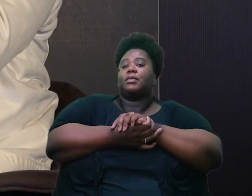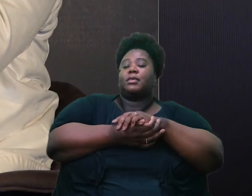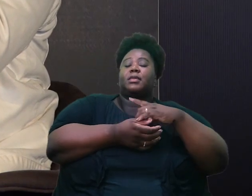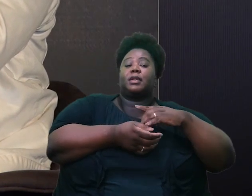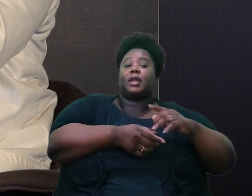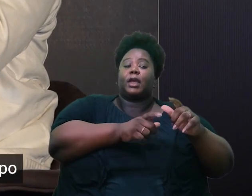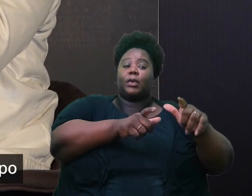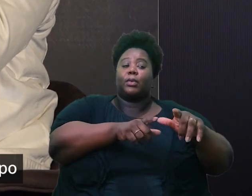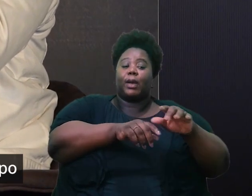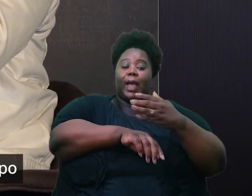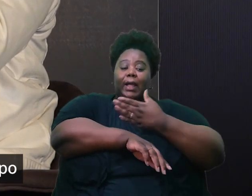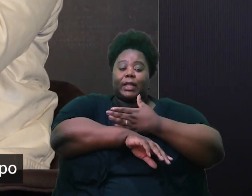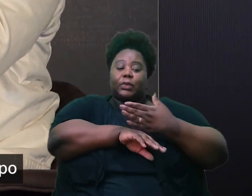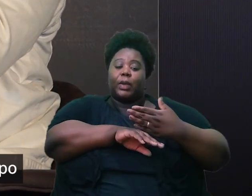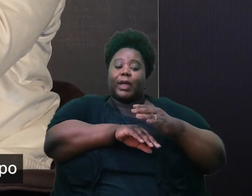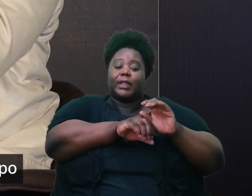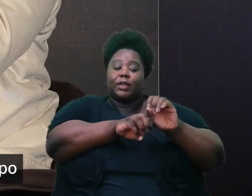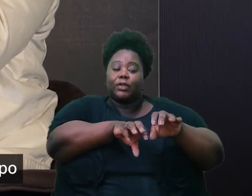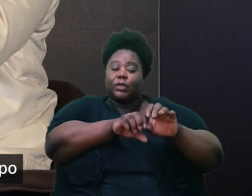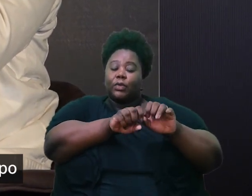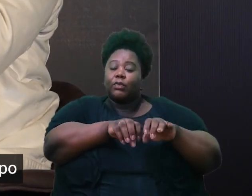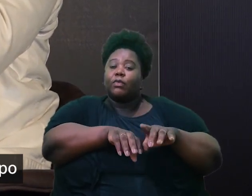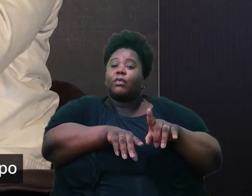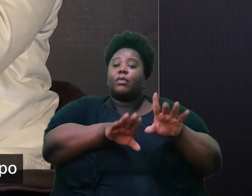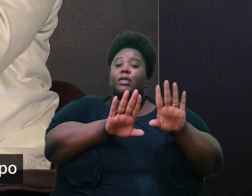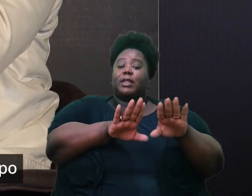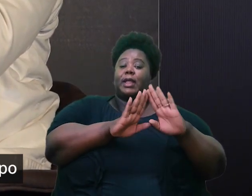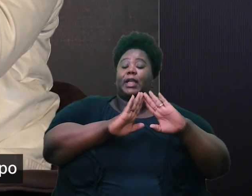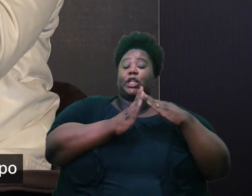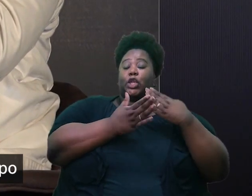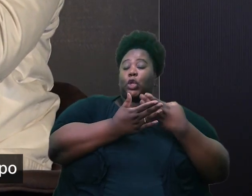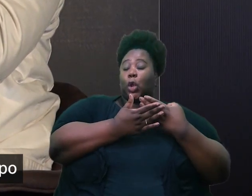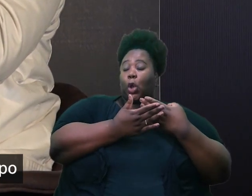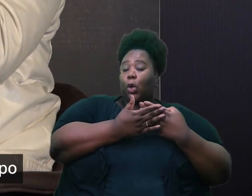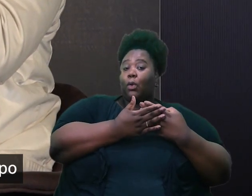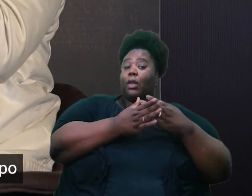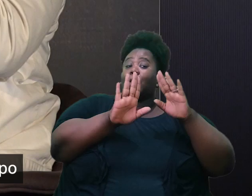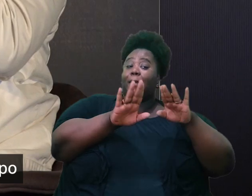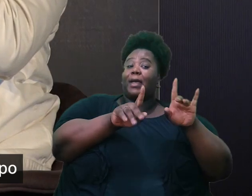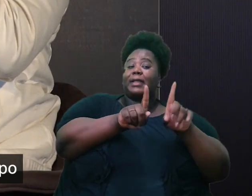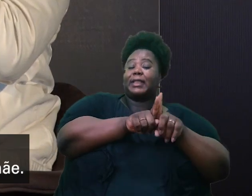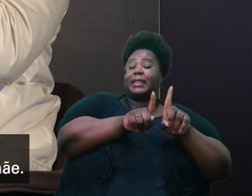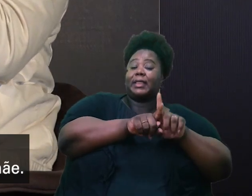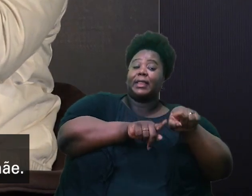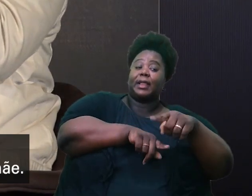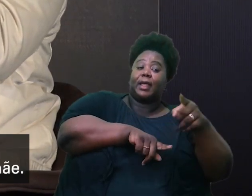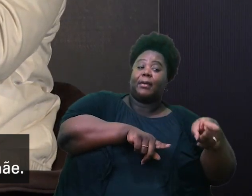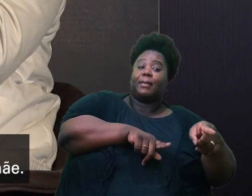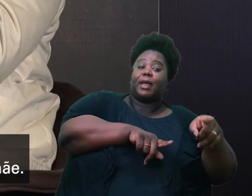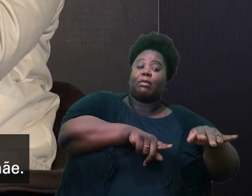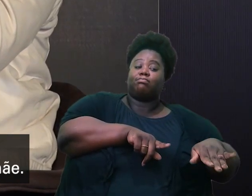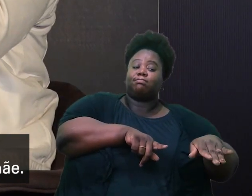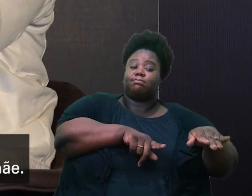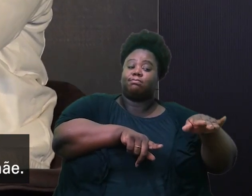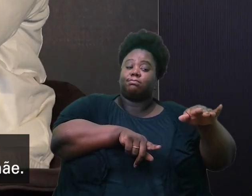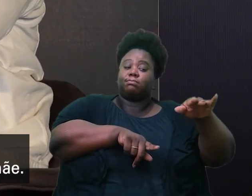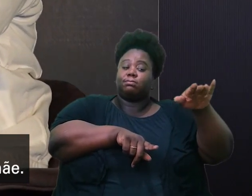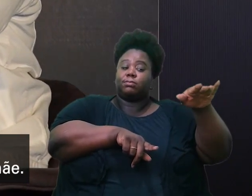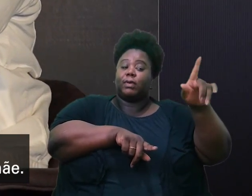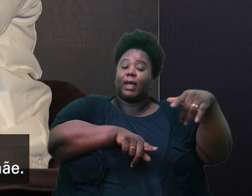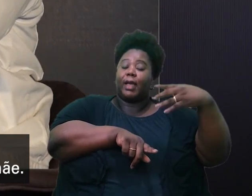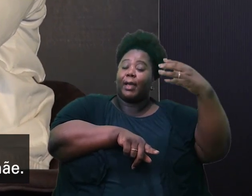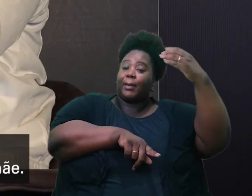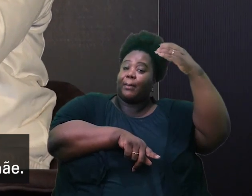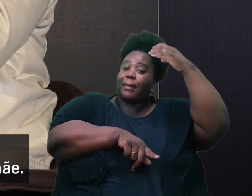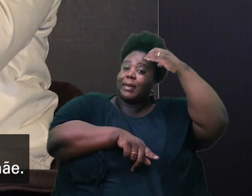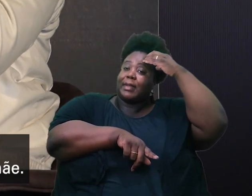lugar da educação formal, da escola, e, ao mesmo tempo, crescer como